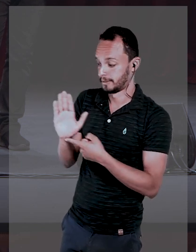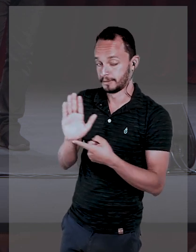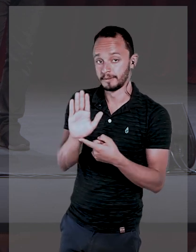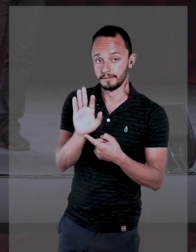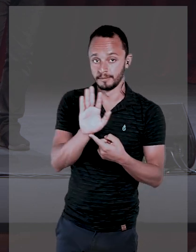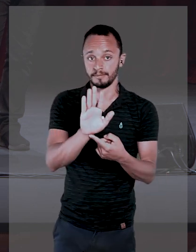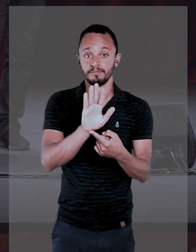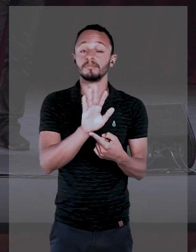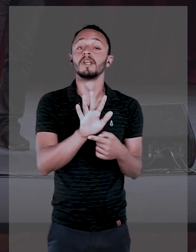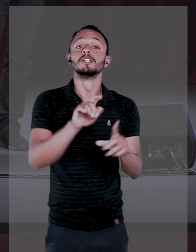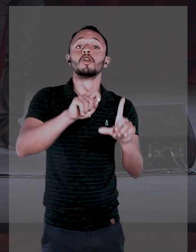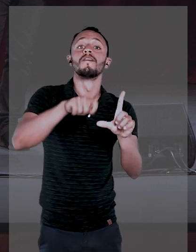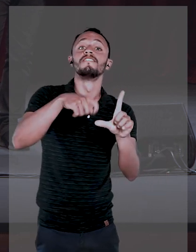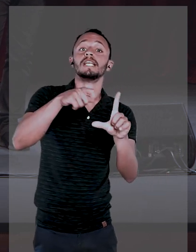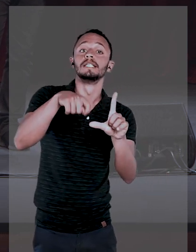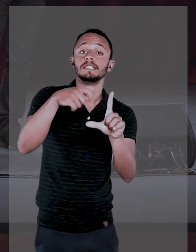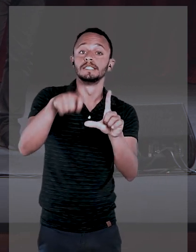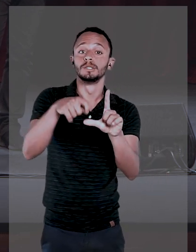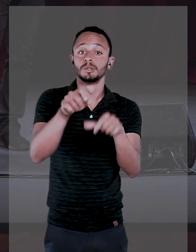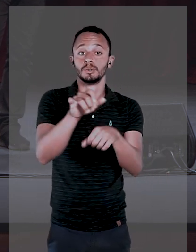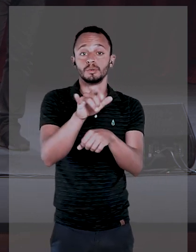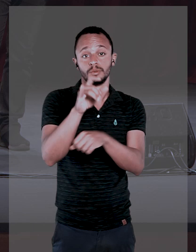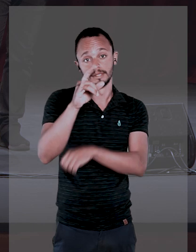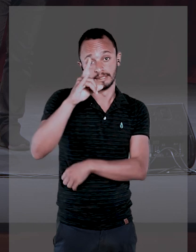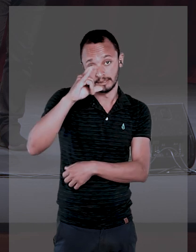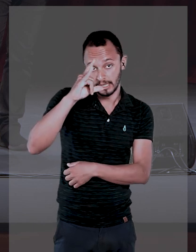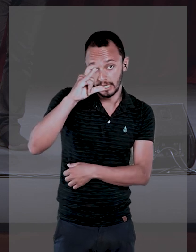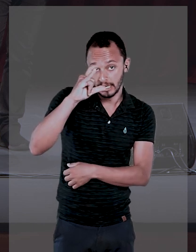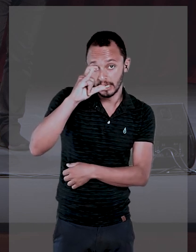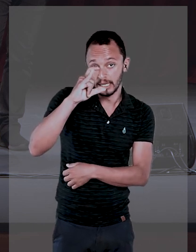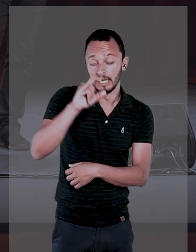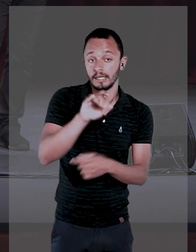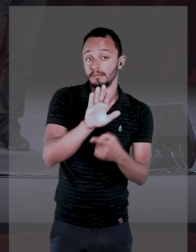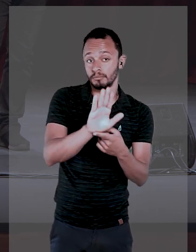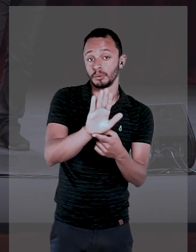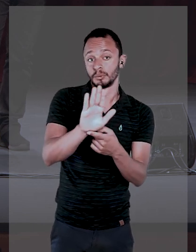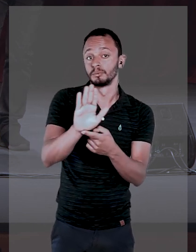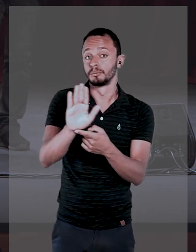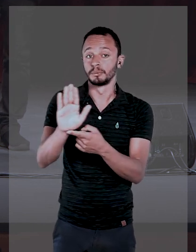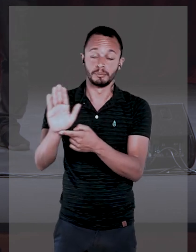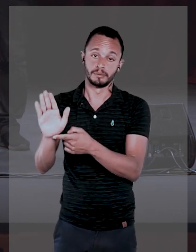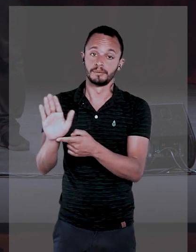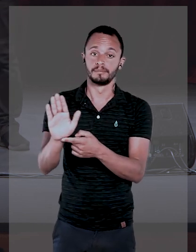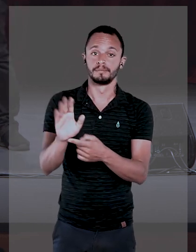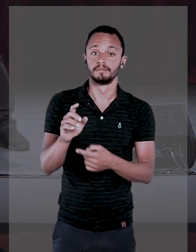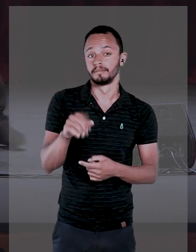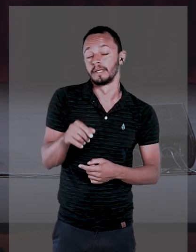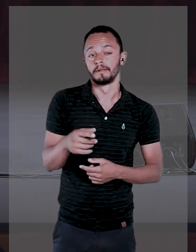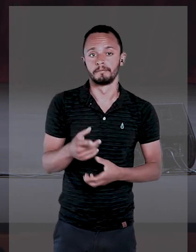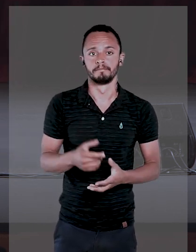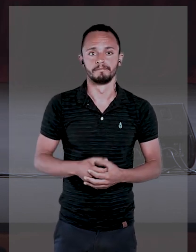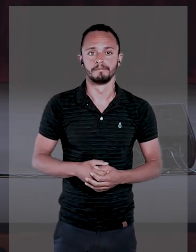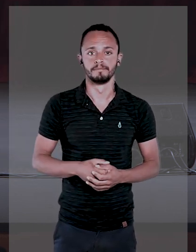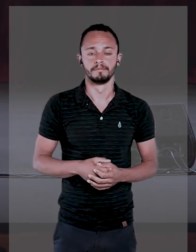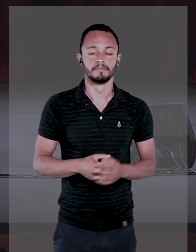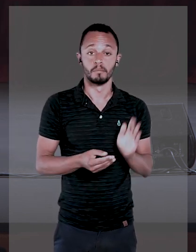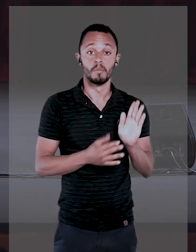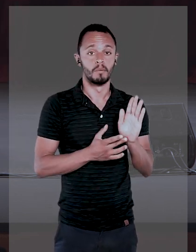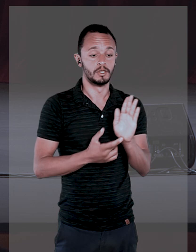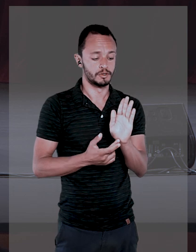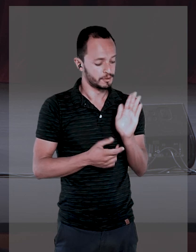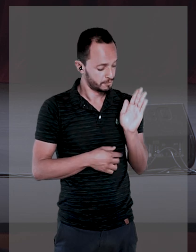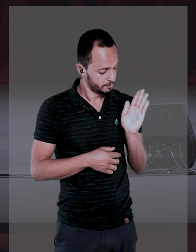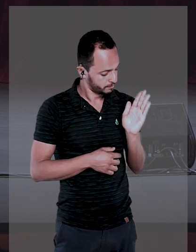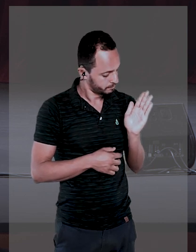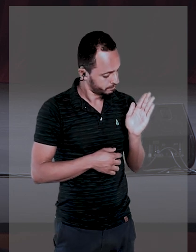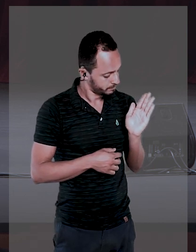Isso que eu ia falar. Os desenhos, eles estão num vídeo no Instagram, são os desenhos que eu mostrei, são exatamente esses. Não, deixa eu